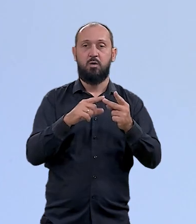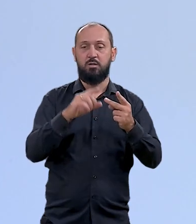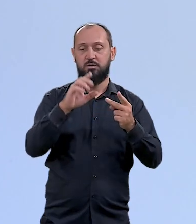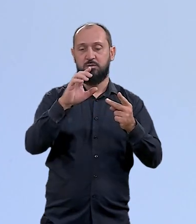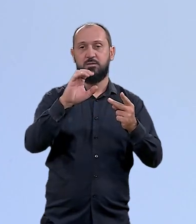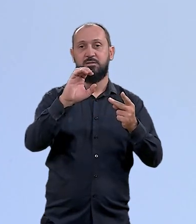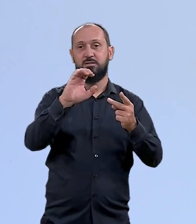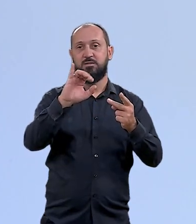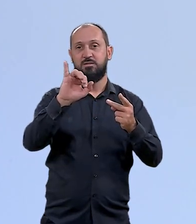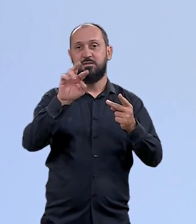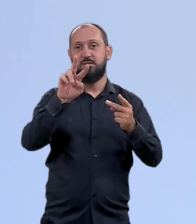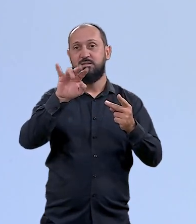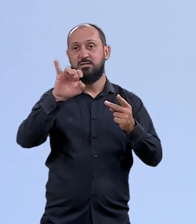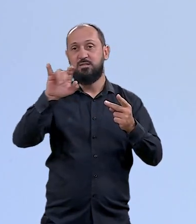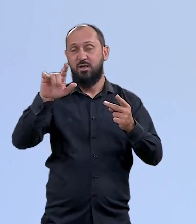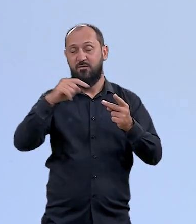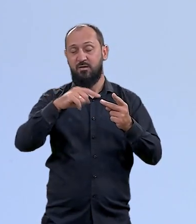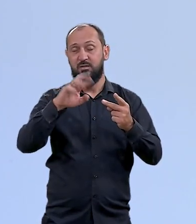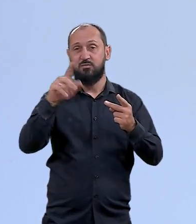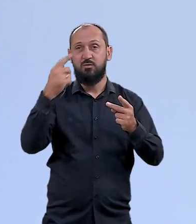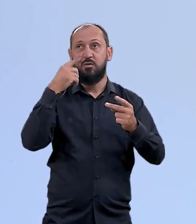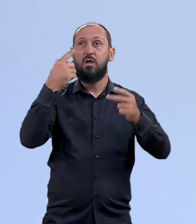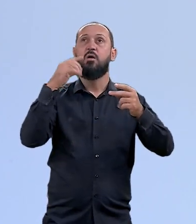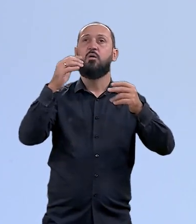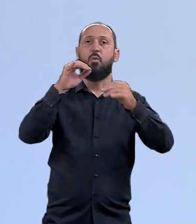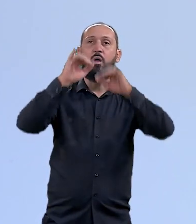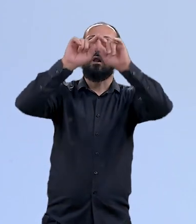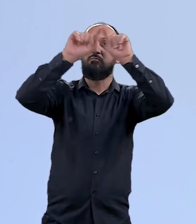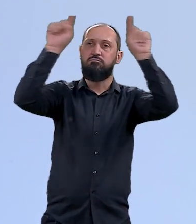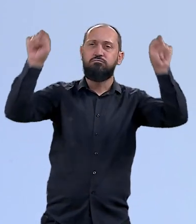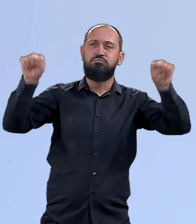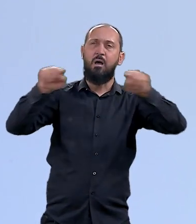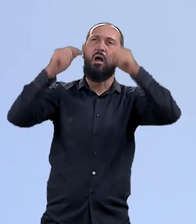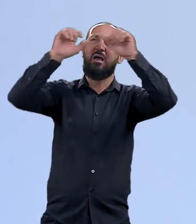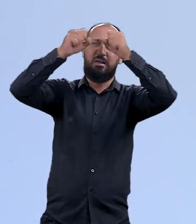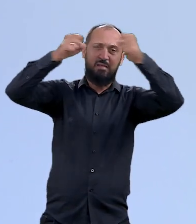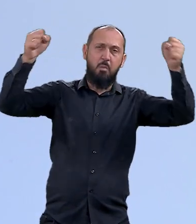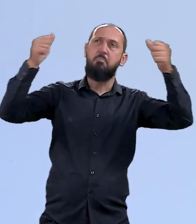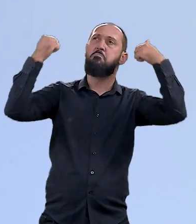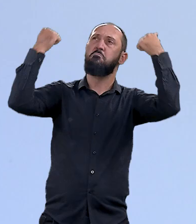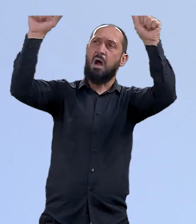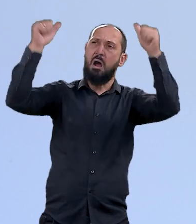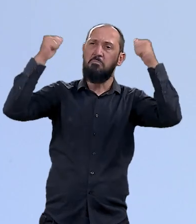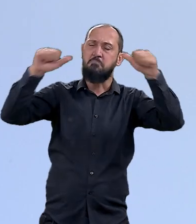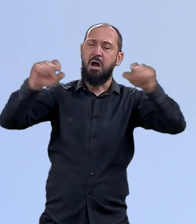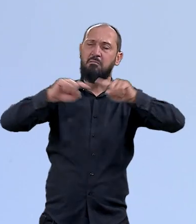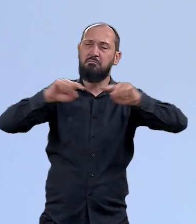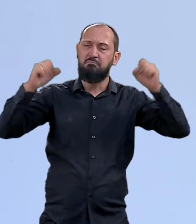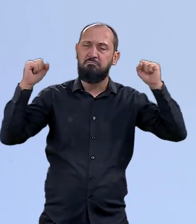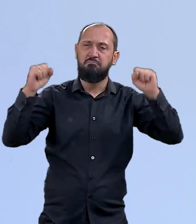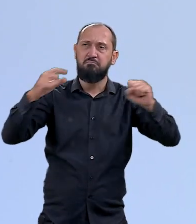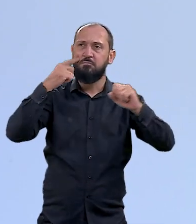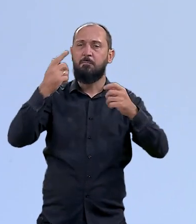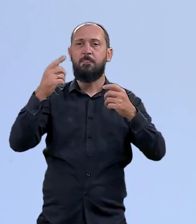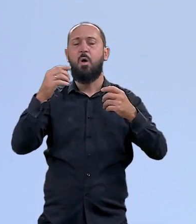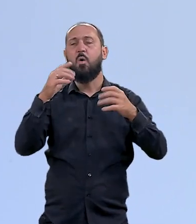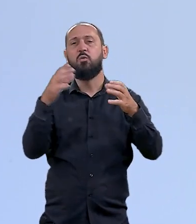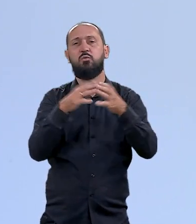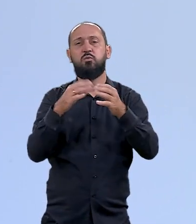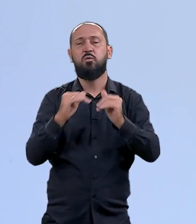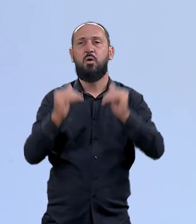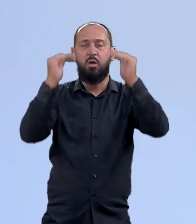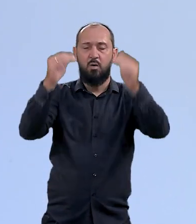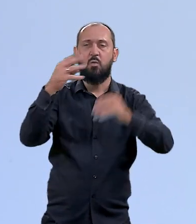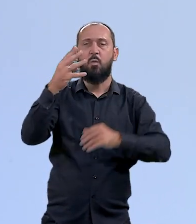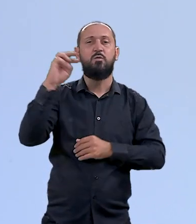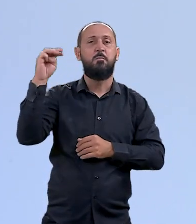os crimes de boca de urna, que no dia da eleição você não pode fazer o pedido de voto, então é um crime que também pode gerar uma penalidade na